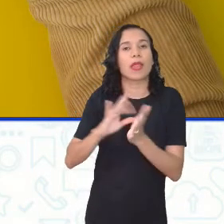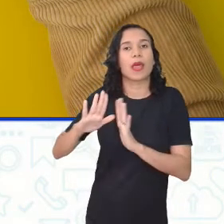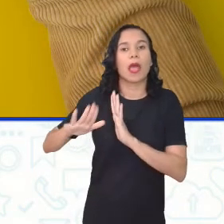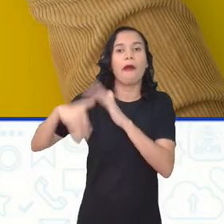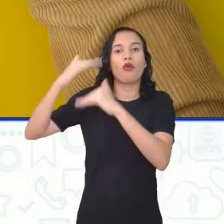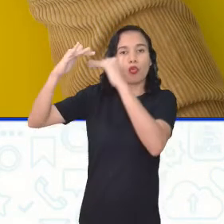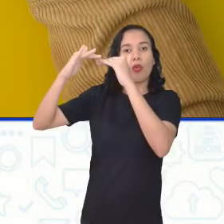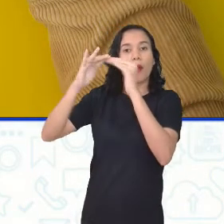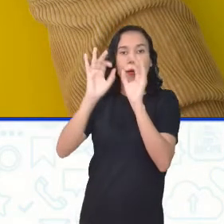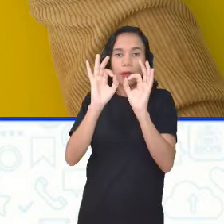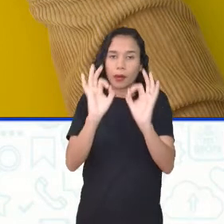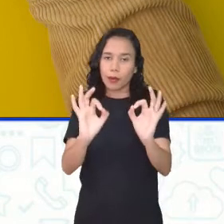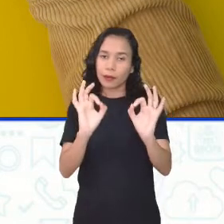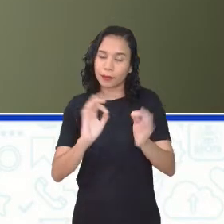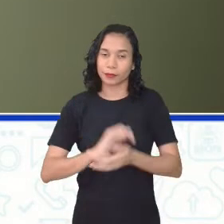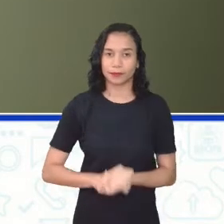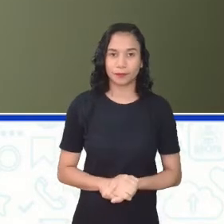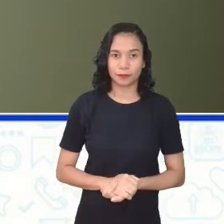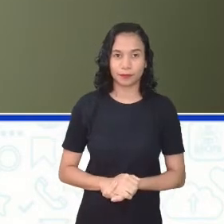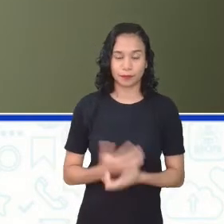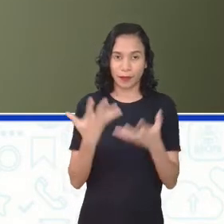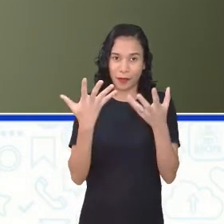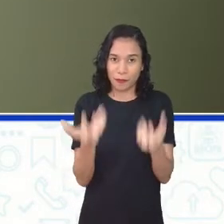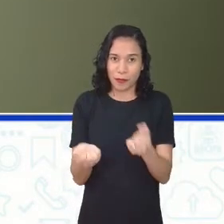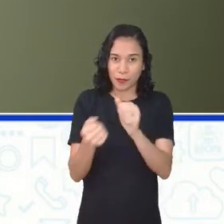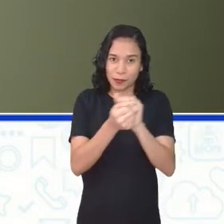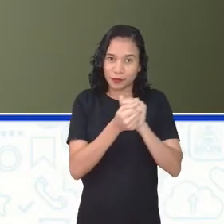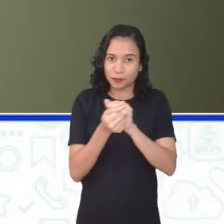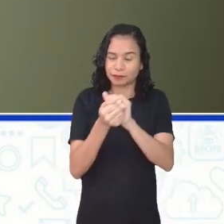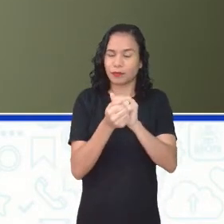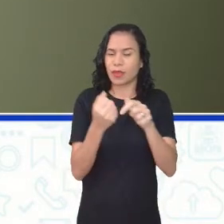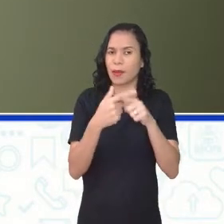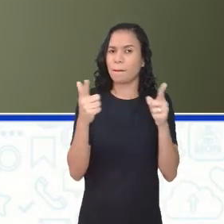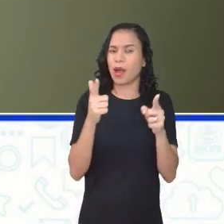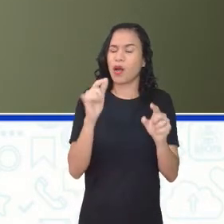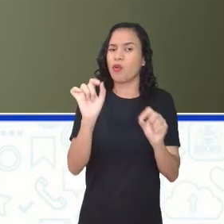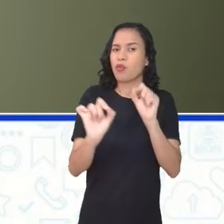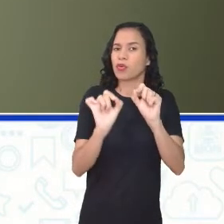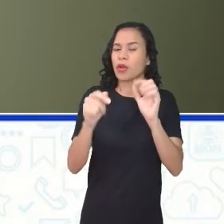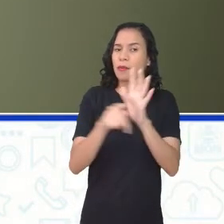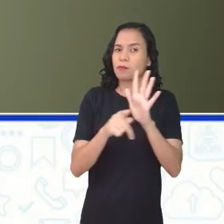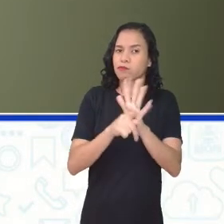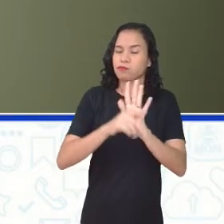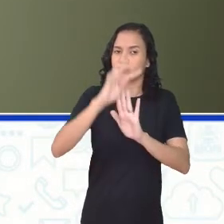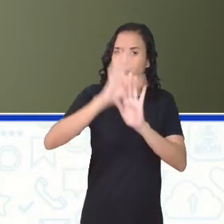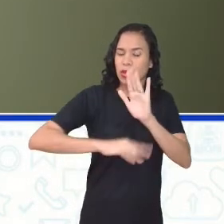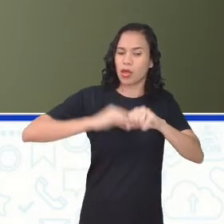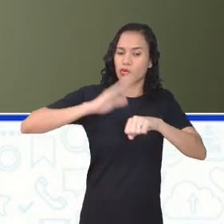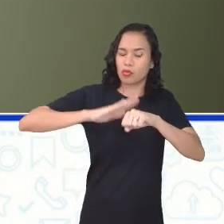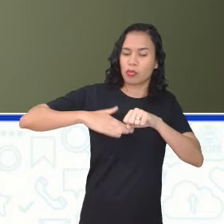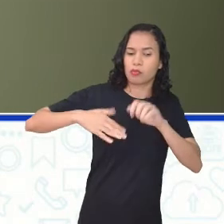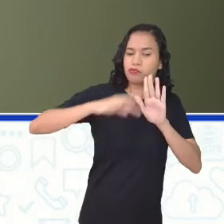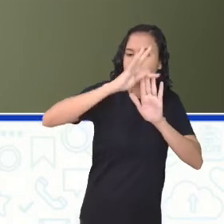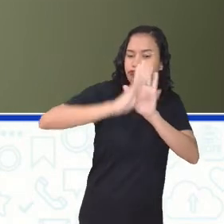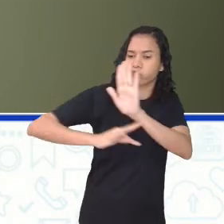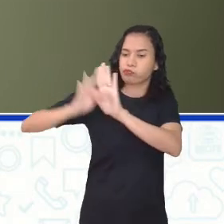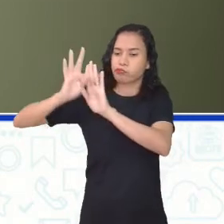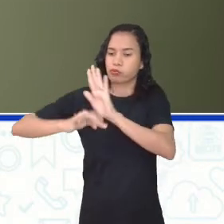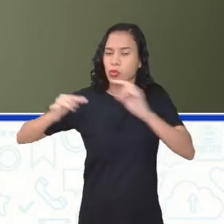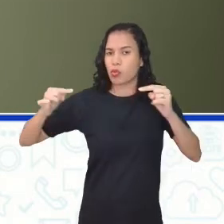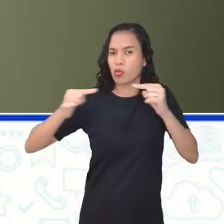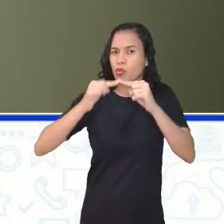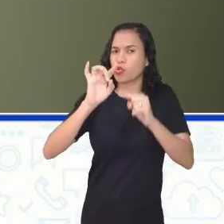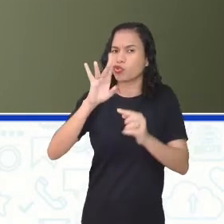progrida, tá certo? Bora lá. Mas será que a intertextualidade acontece apenas